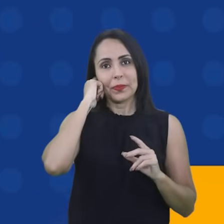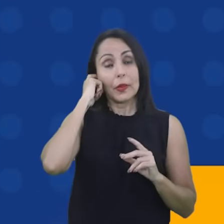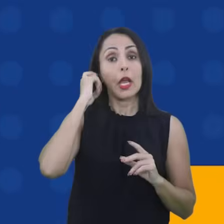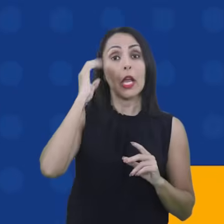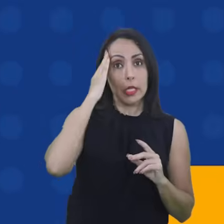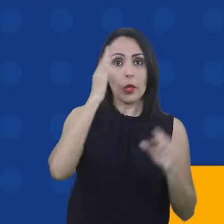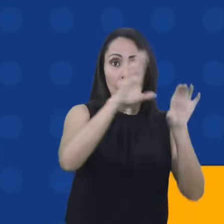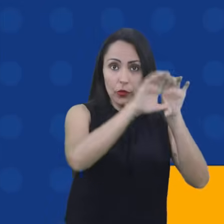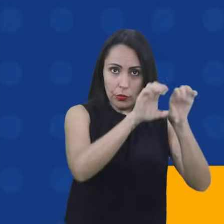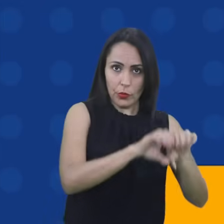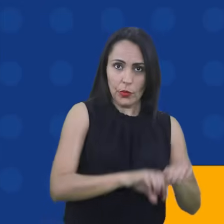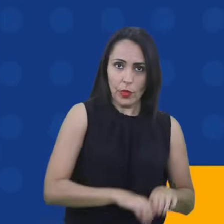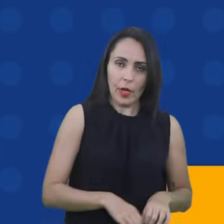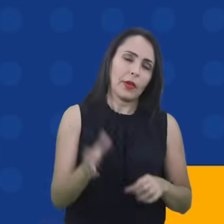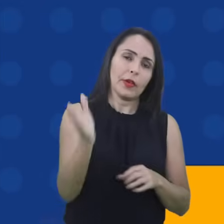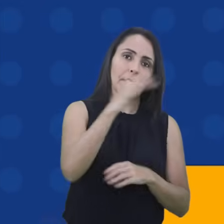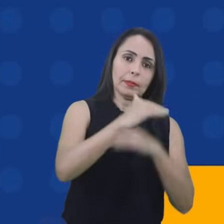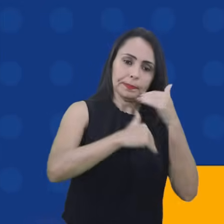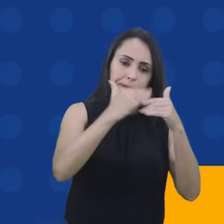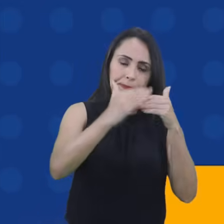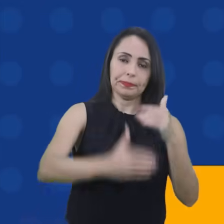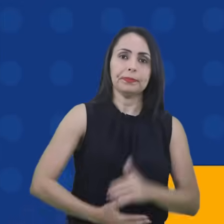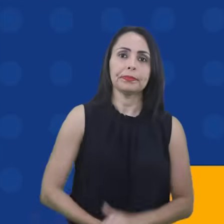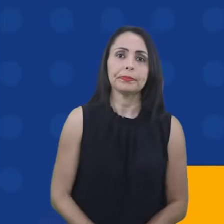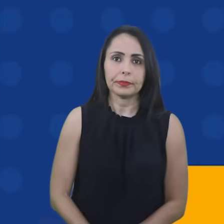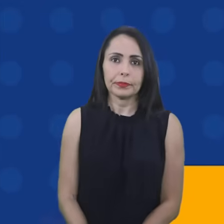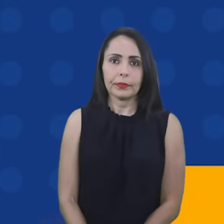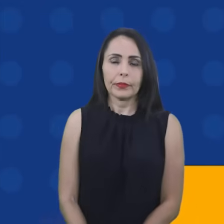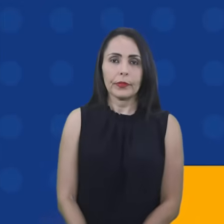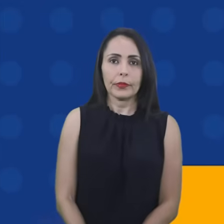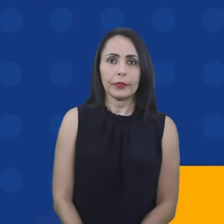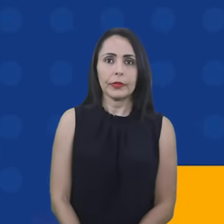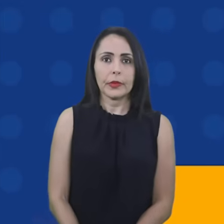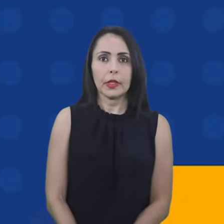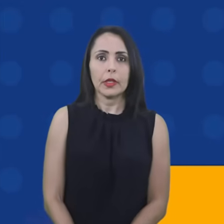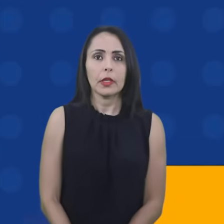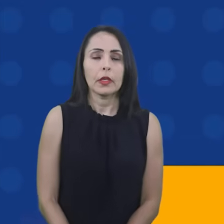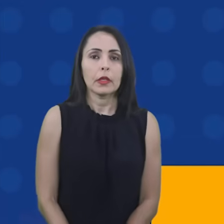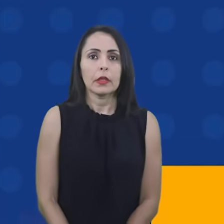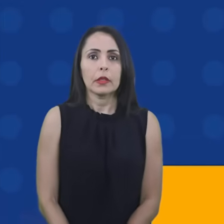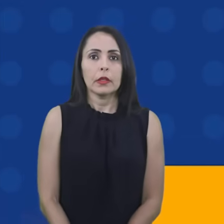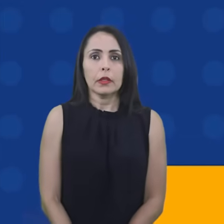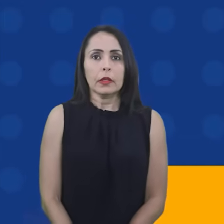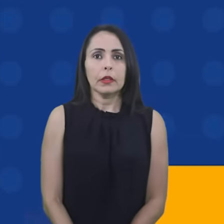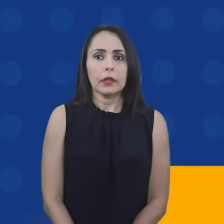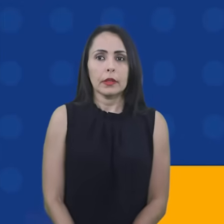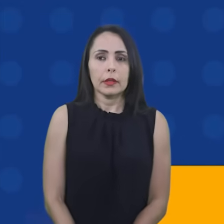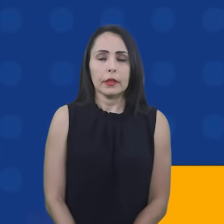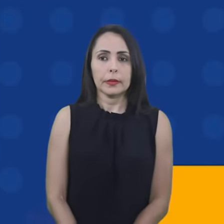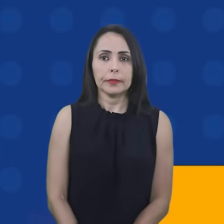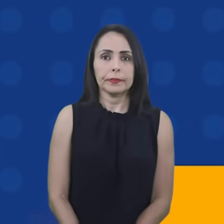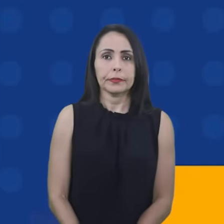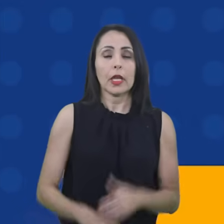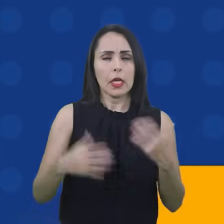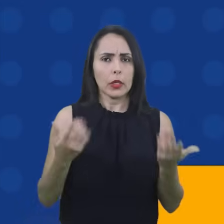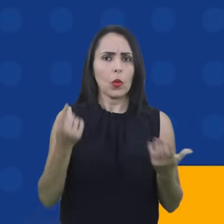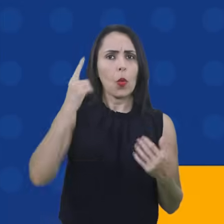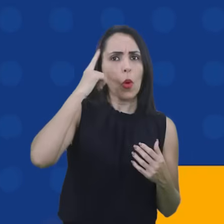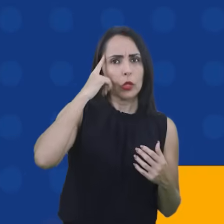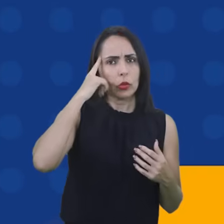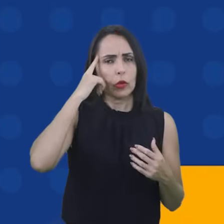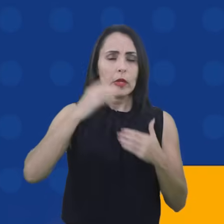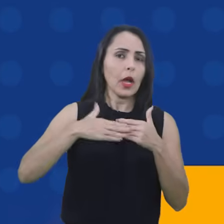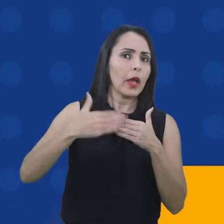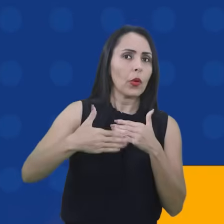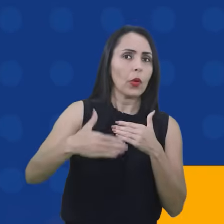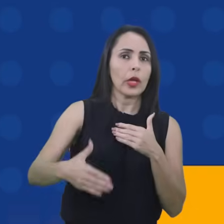Entendidas essas estruturas, vamos avançando. Bem, essa aí era uma dúvida, acho que recorrente